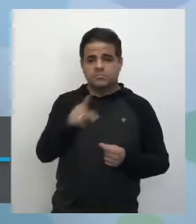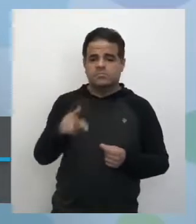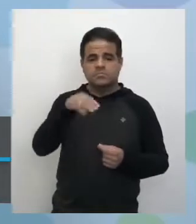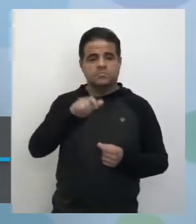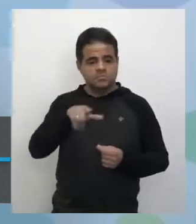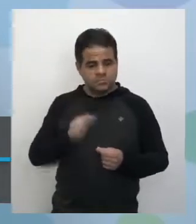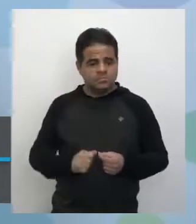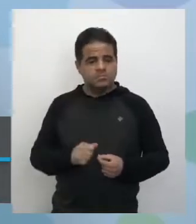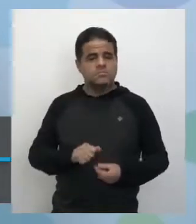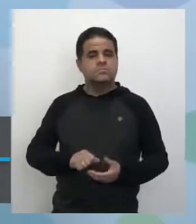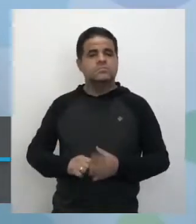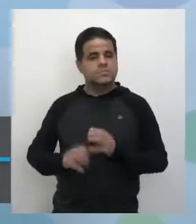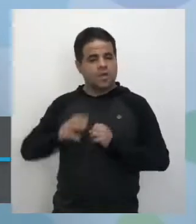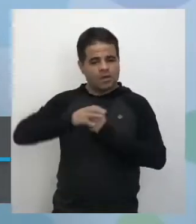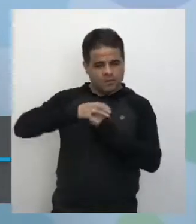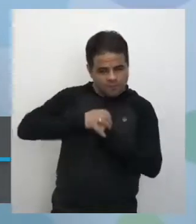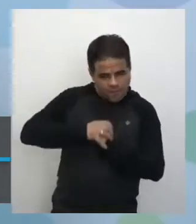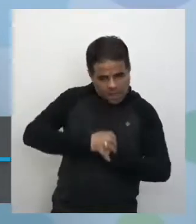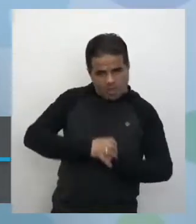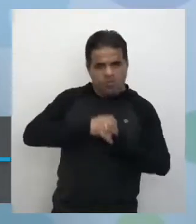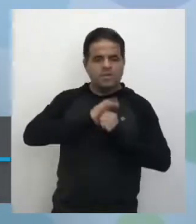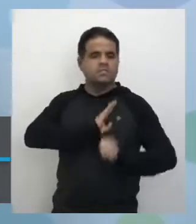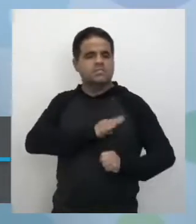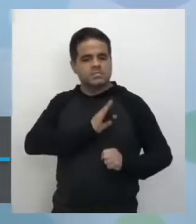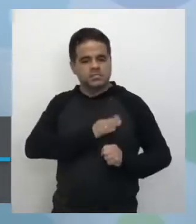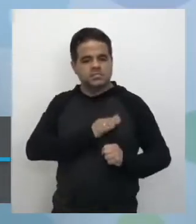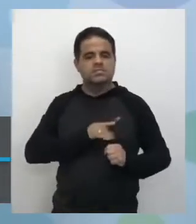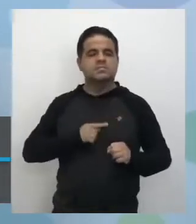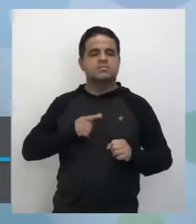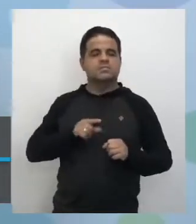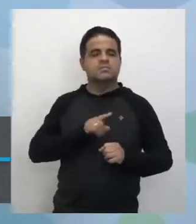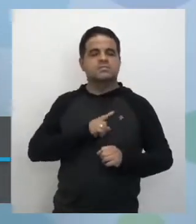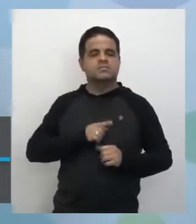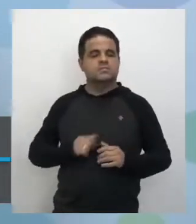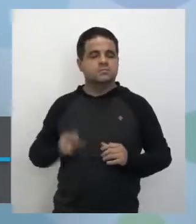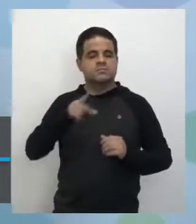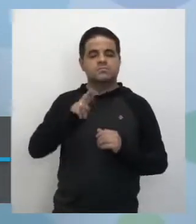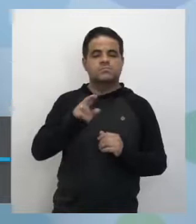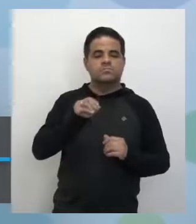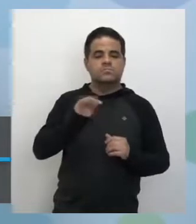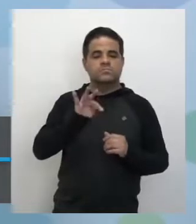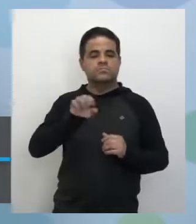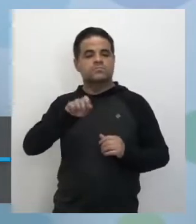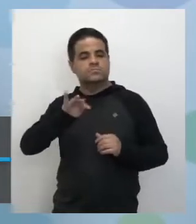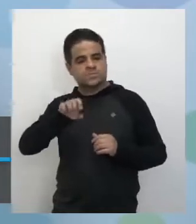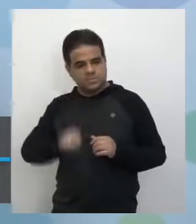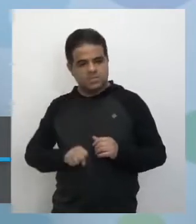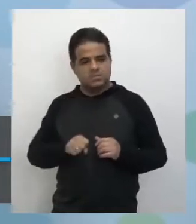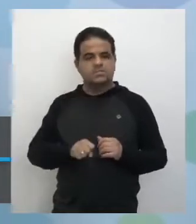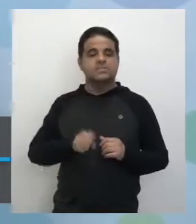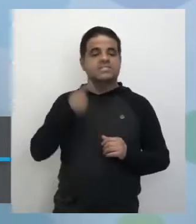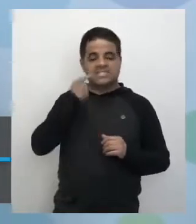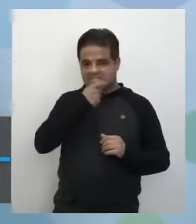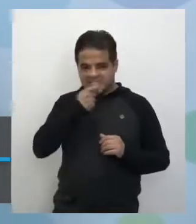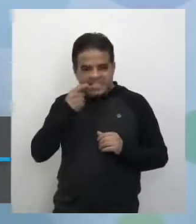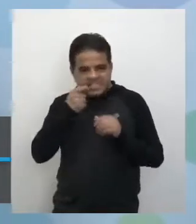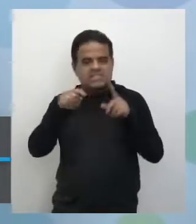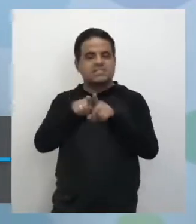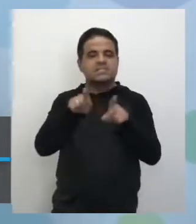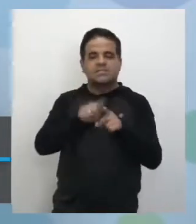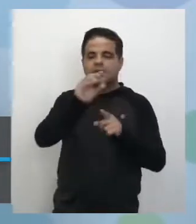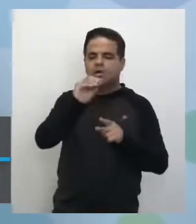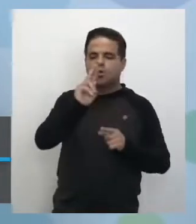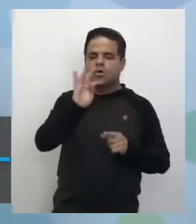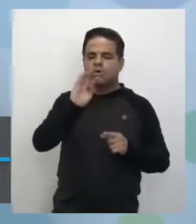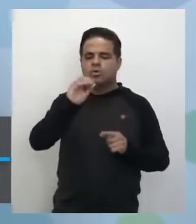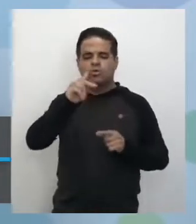válvulas cardíacas. Pro Maria aqui, próteses. Pro Marco, próteses dentárias ou